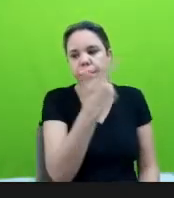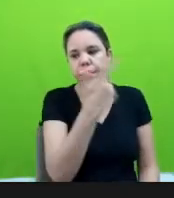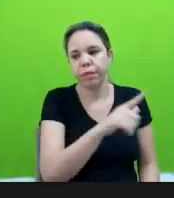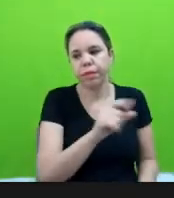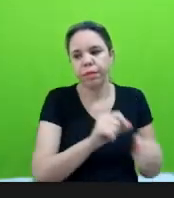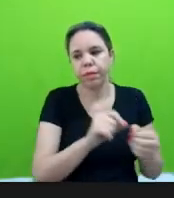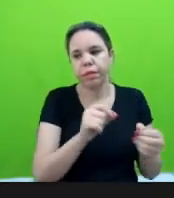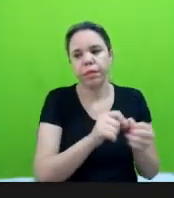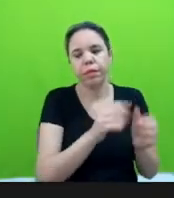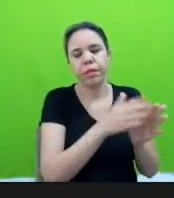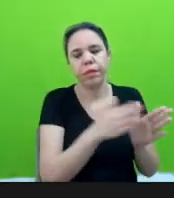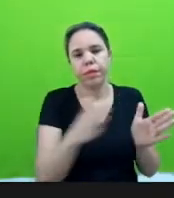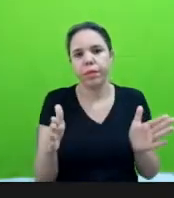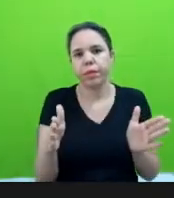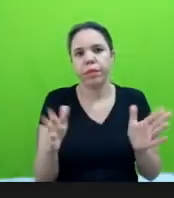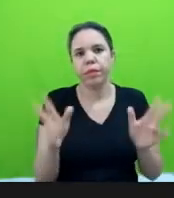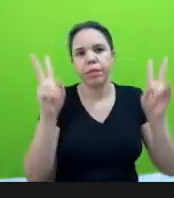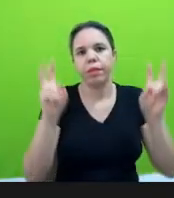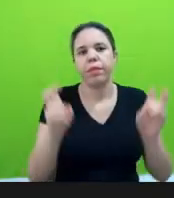pandemia em relação